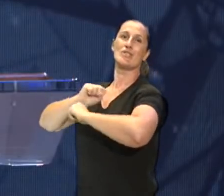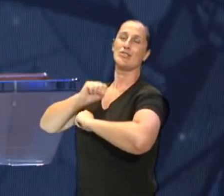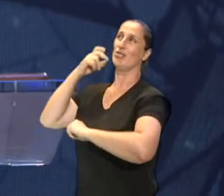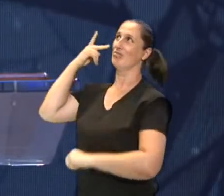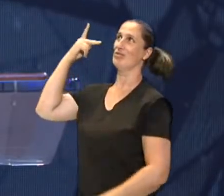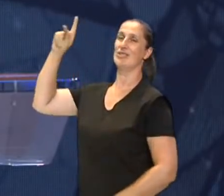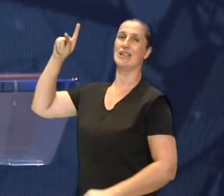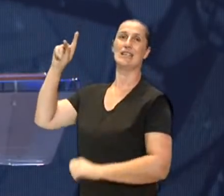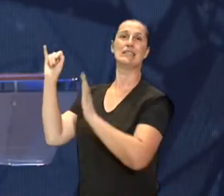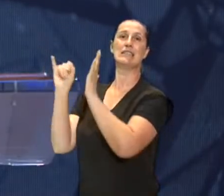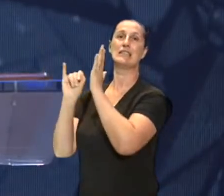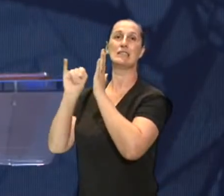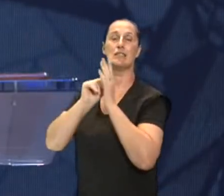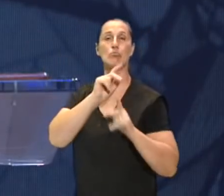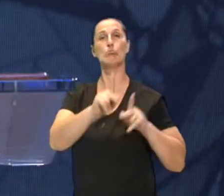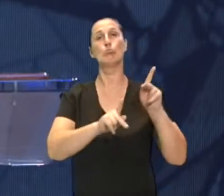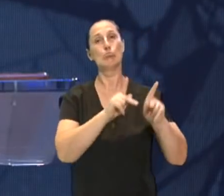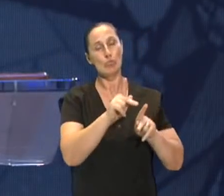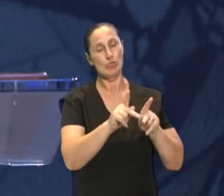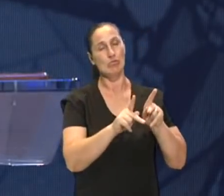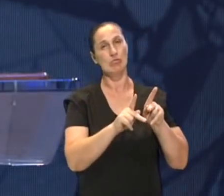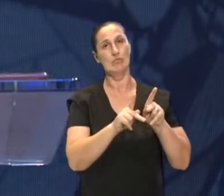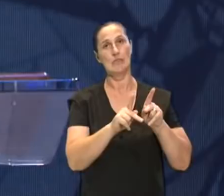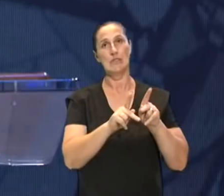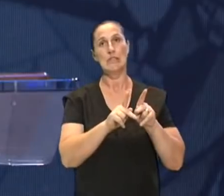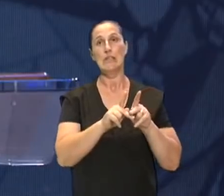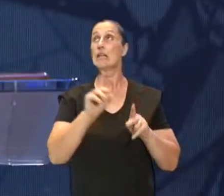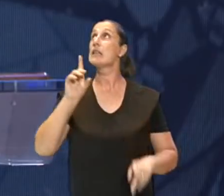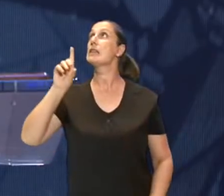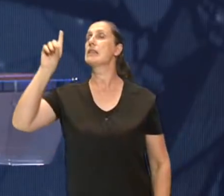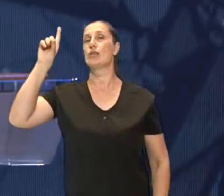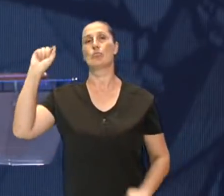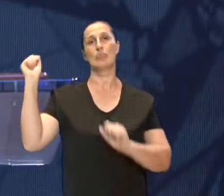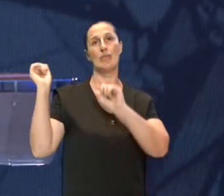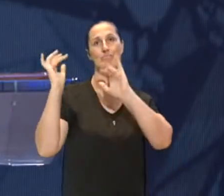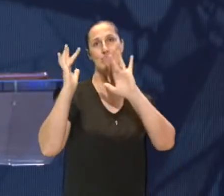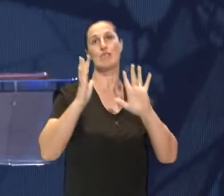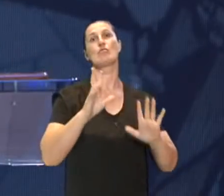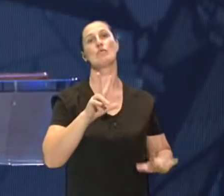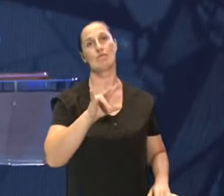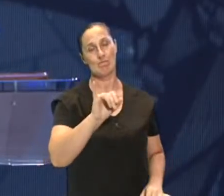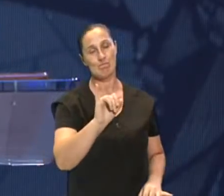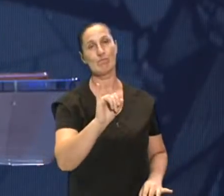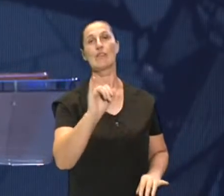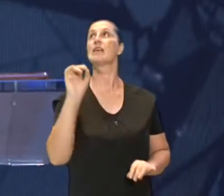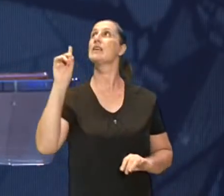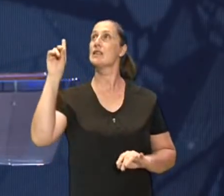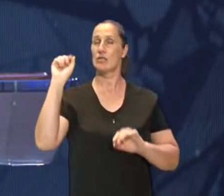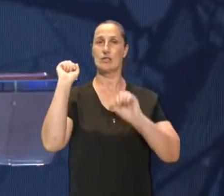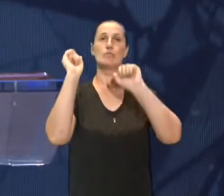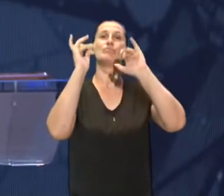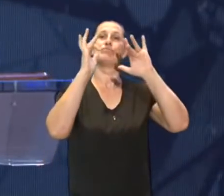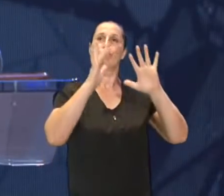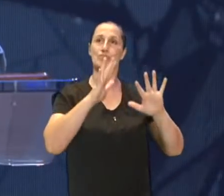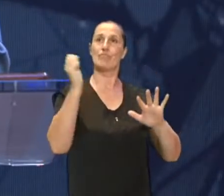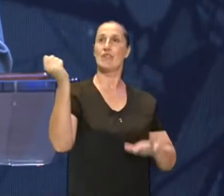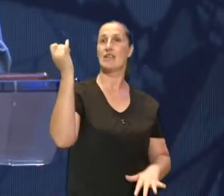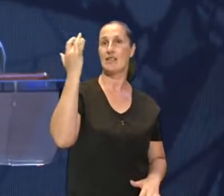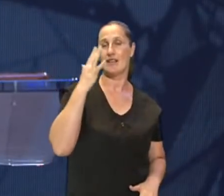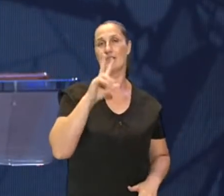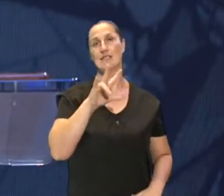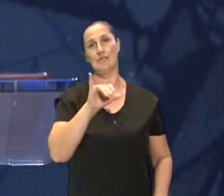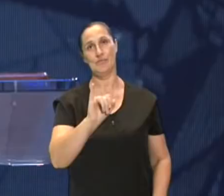e intercedemos pelo povo. E assim Deus nos abençoa e assim Deus derrama a sua